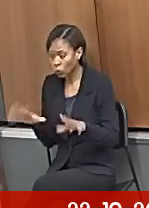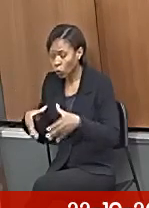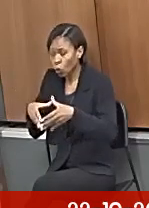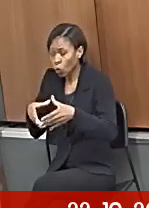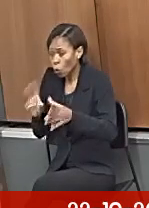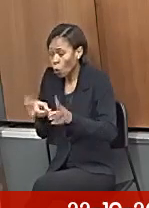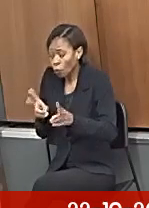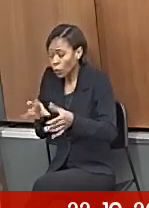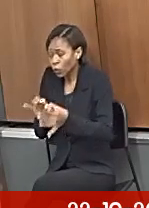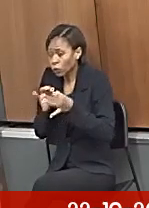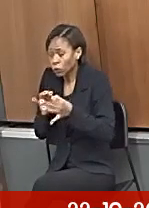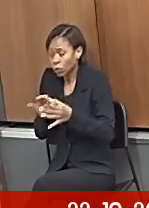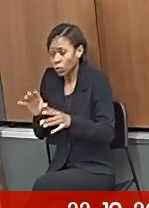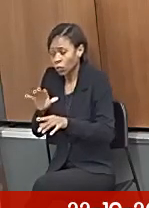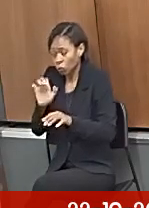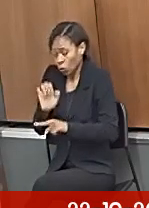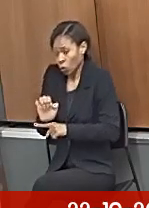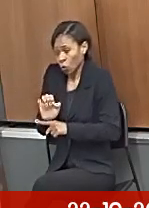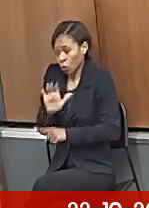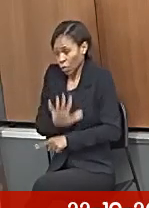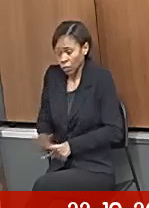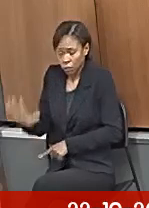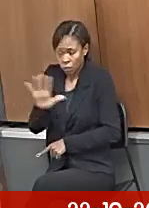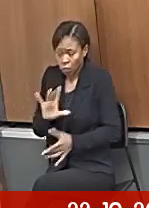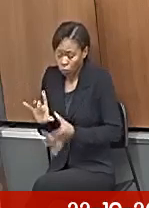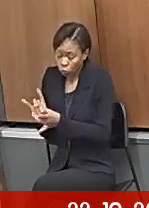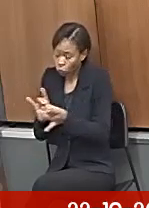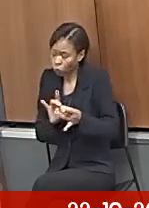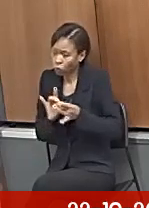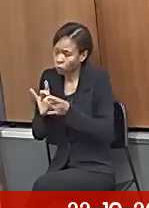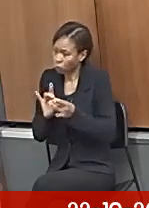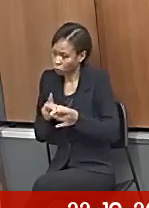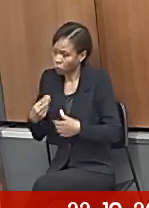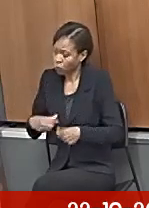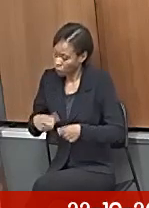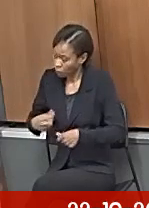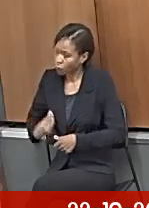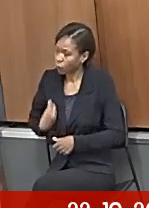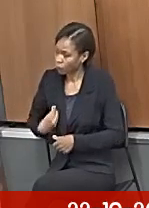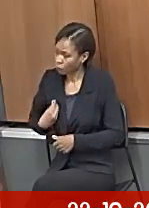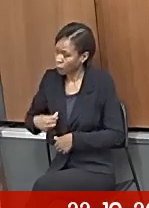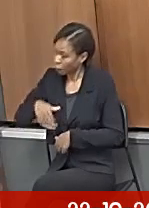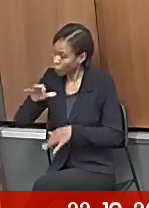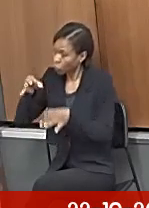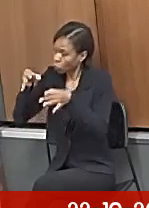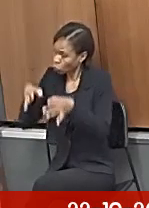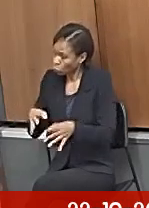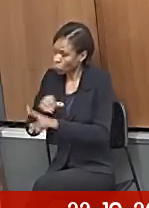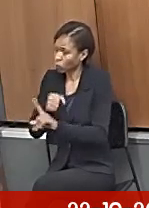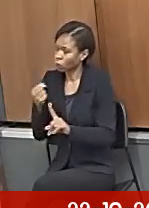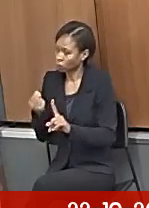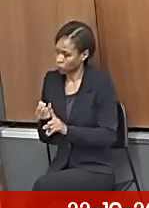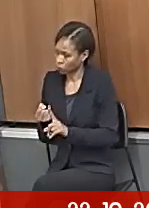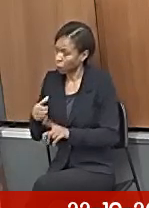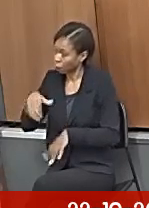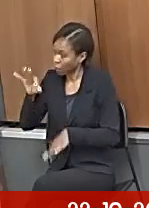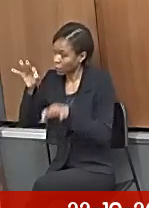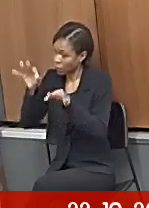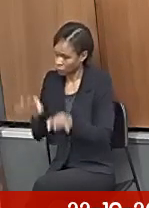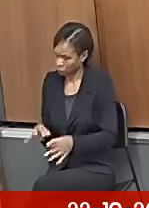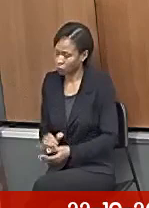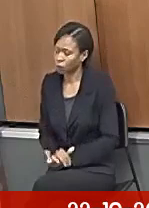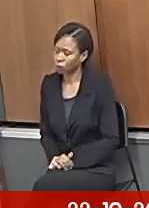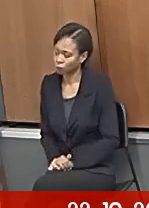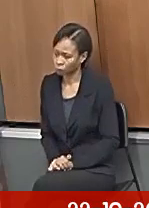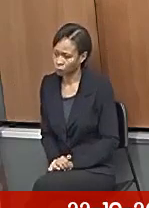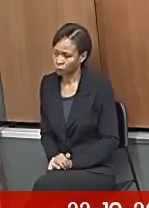e todos devem viver em harmonia para que uma sociedade seja mais justa e mais eficaz. Desculpa.